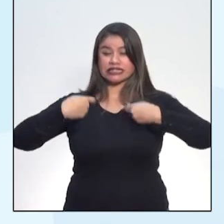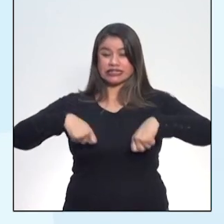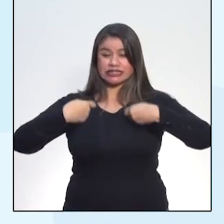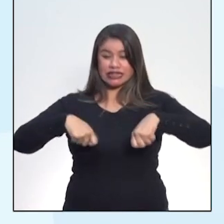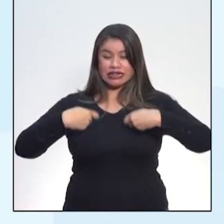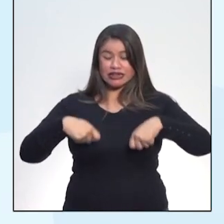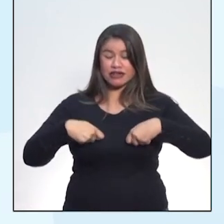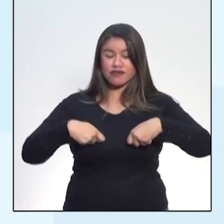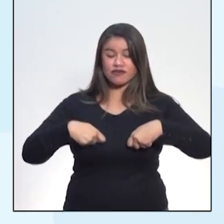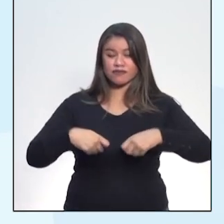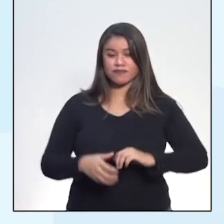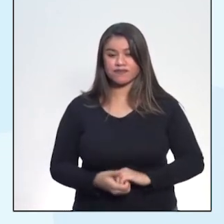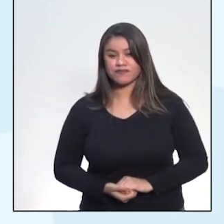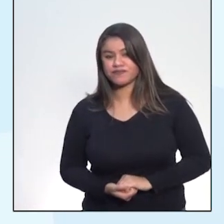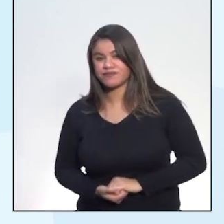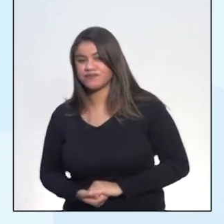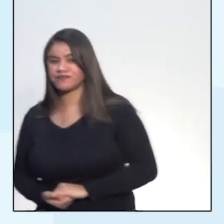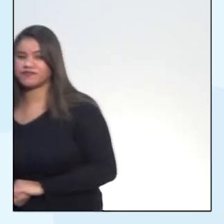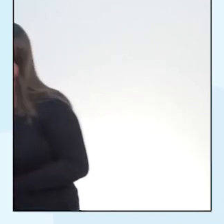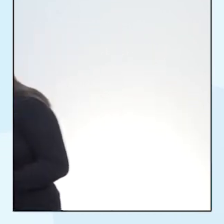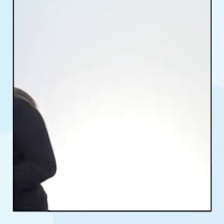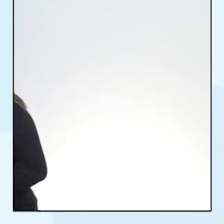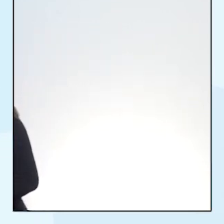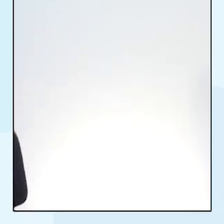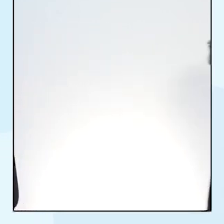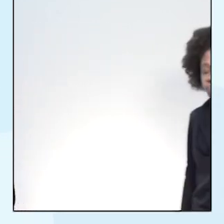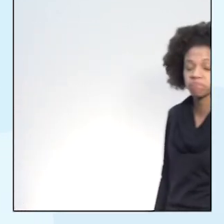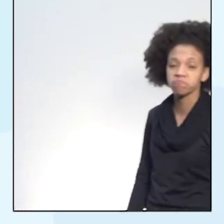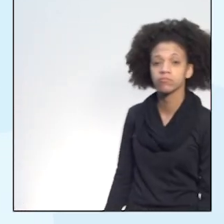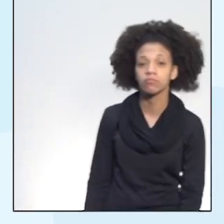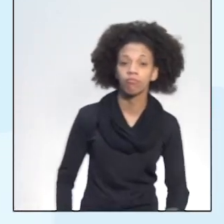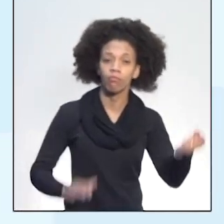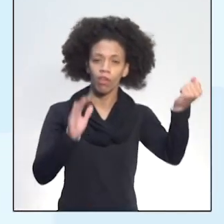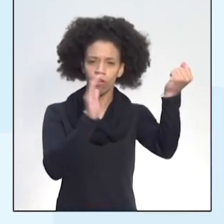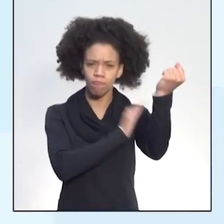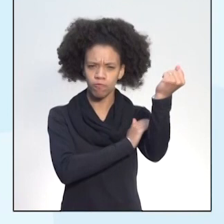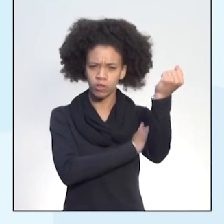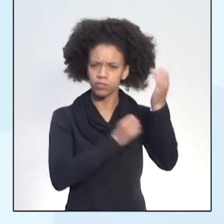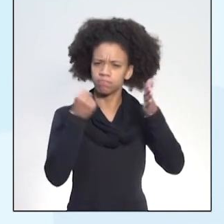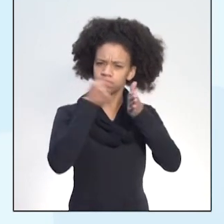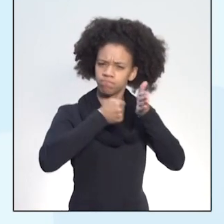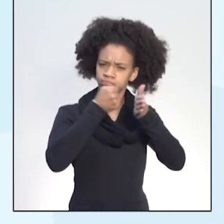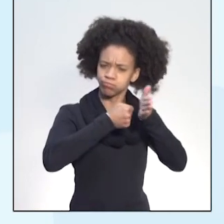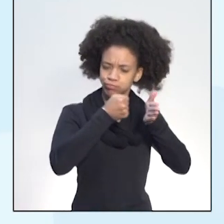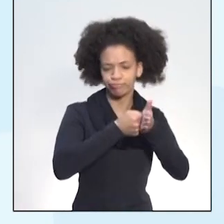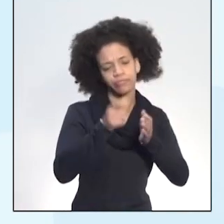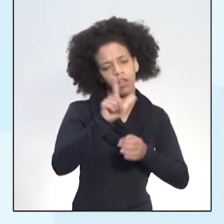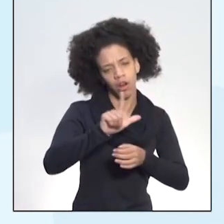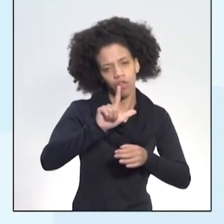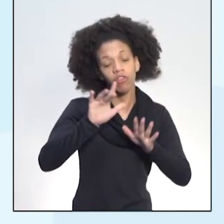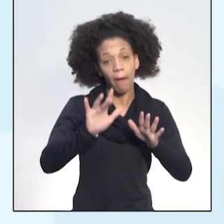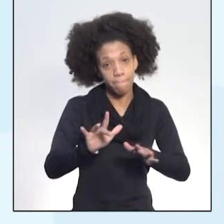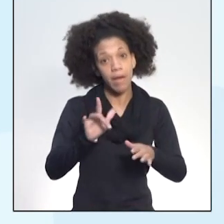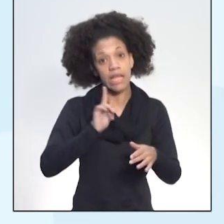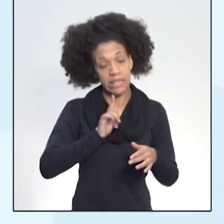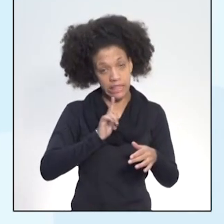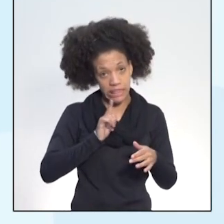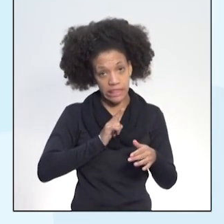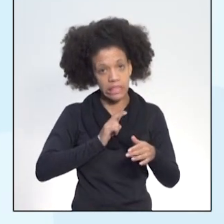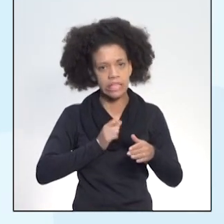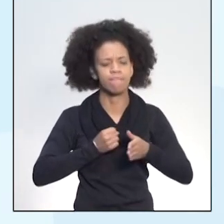utilizaram muita força bruta, claro, mas houve resistência,